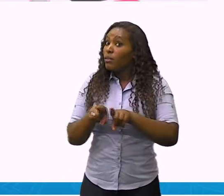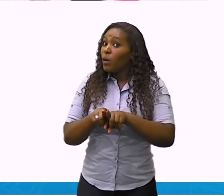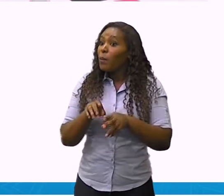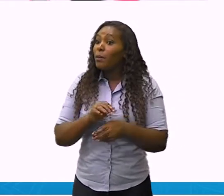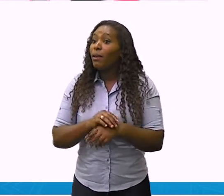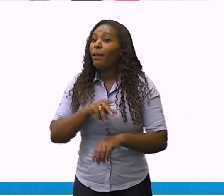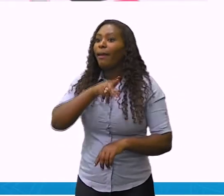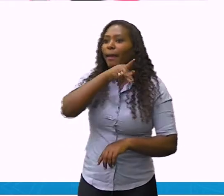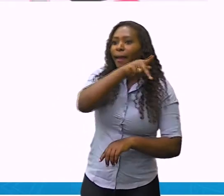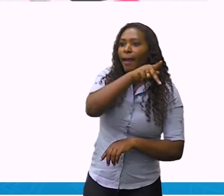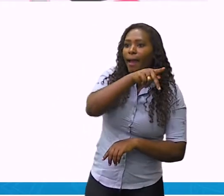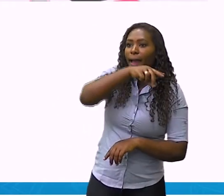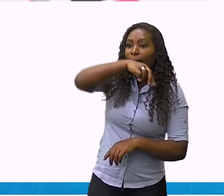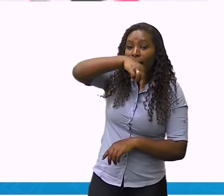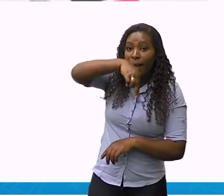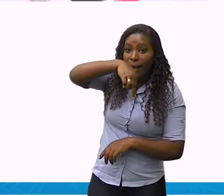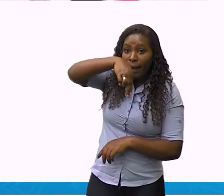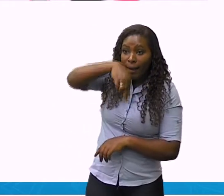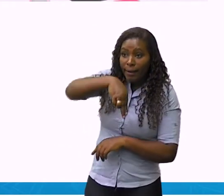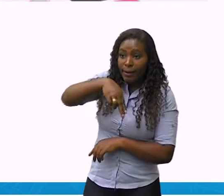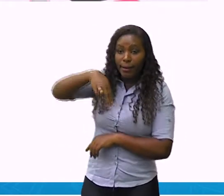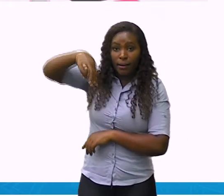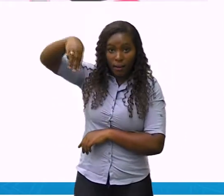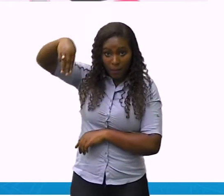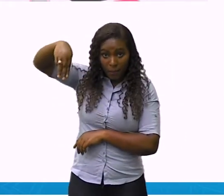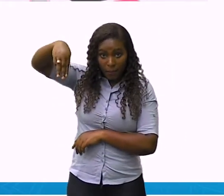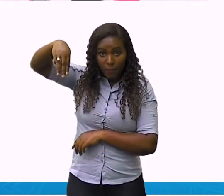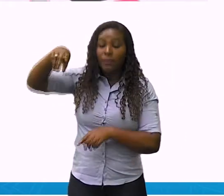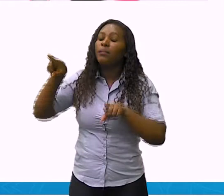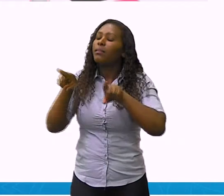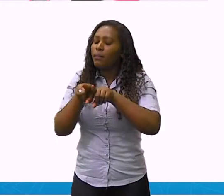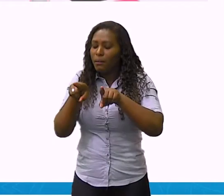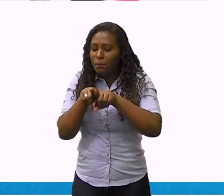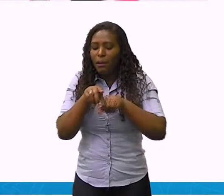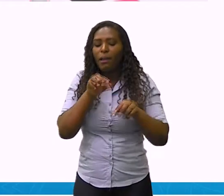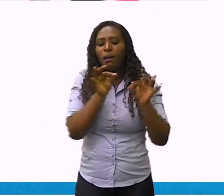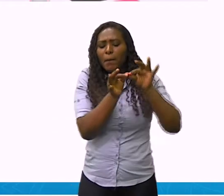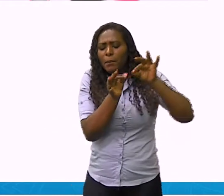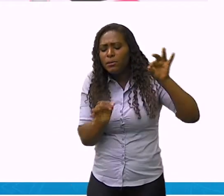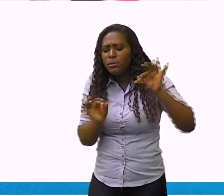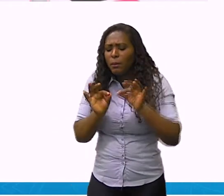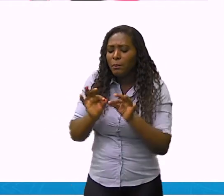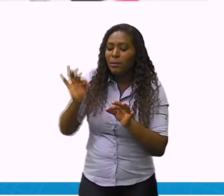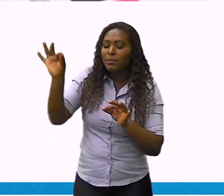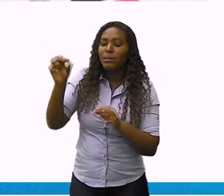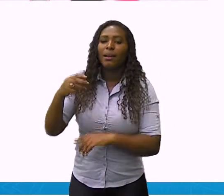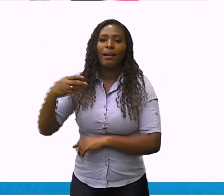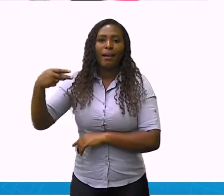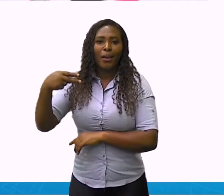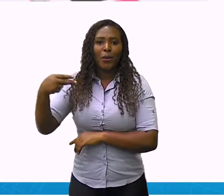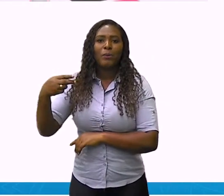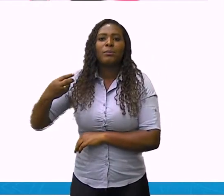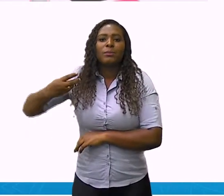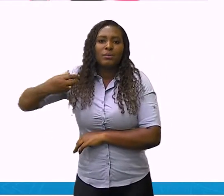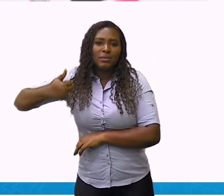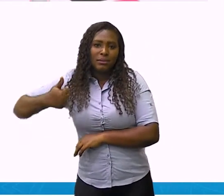KNM, este ângulo aqui, também é 130. Somando, ó,